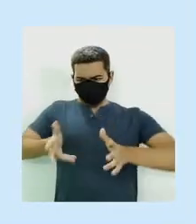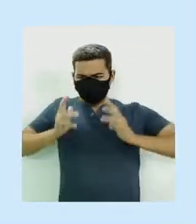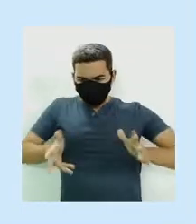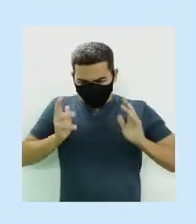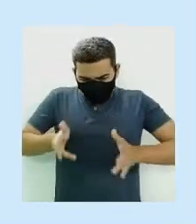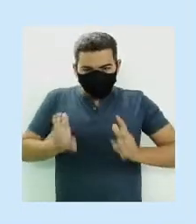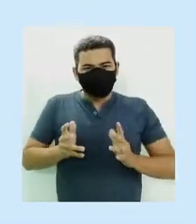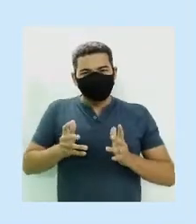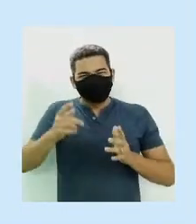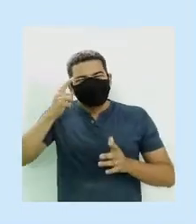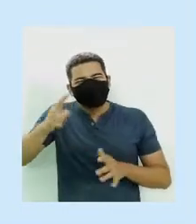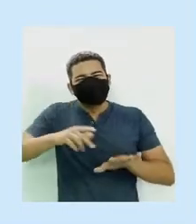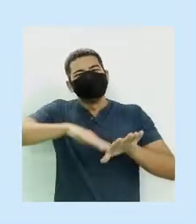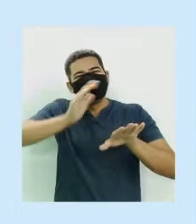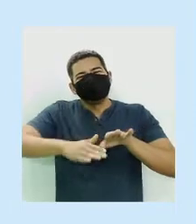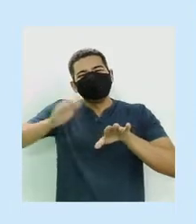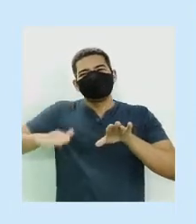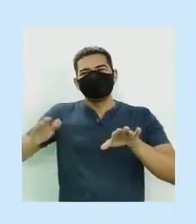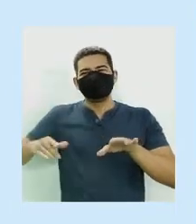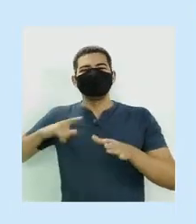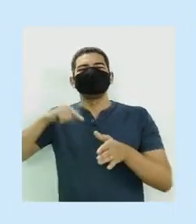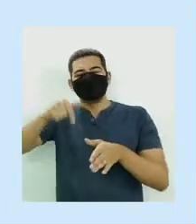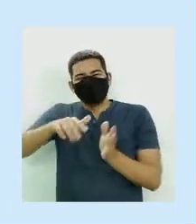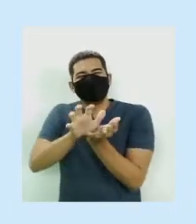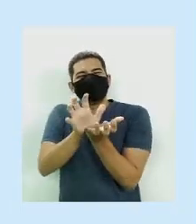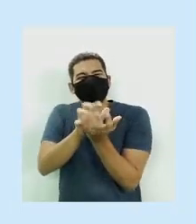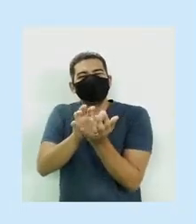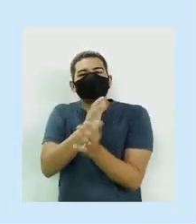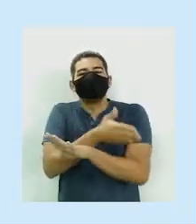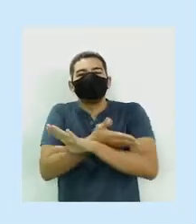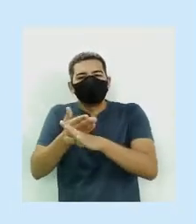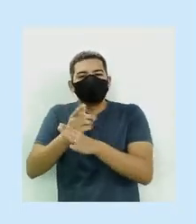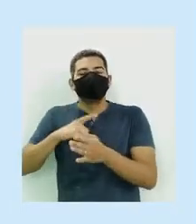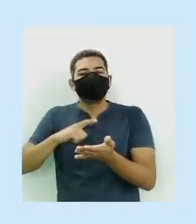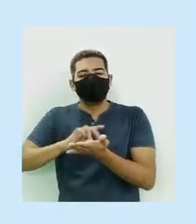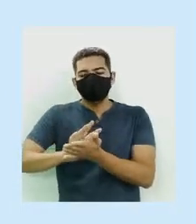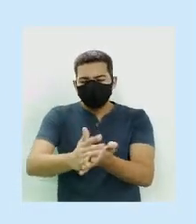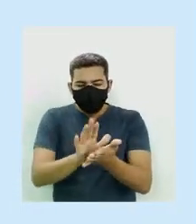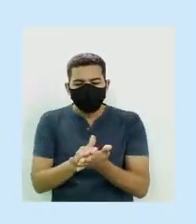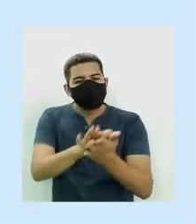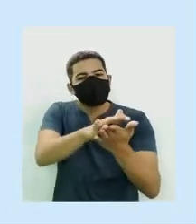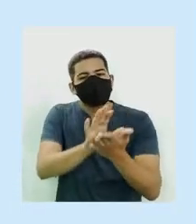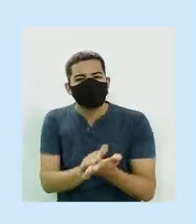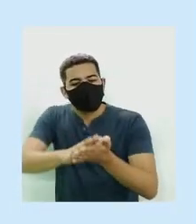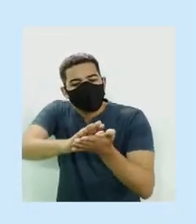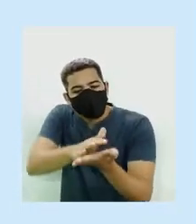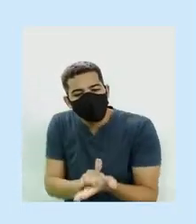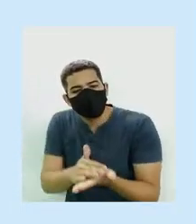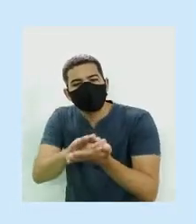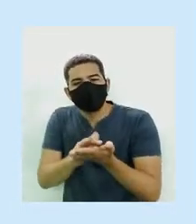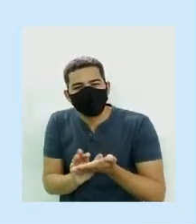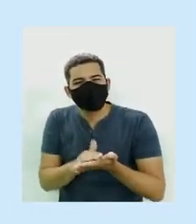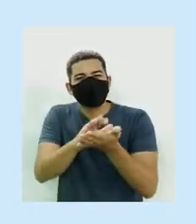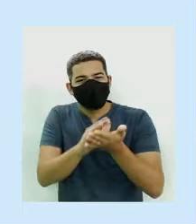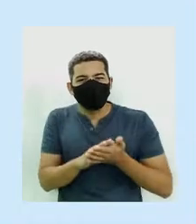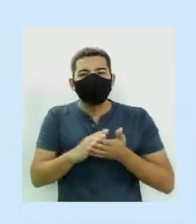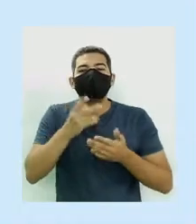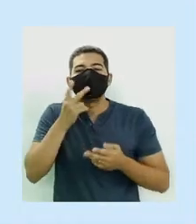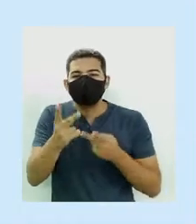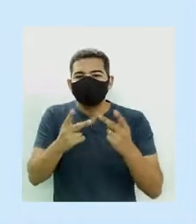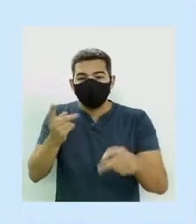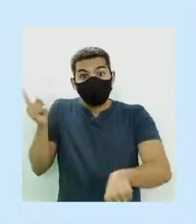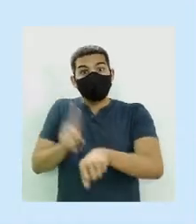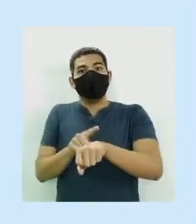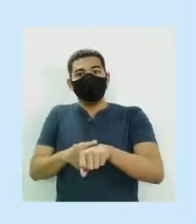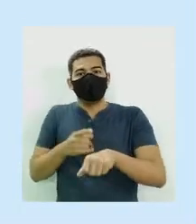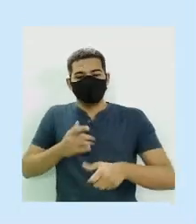alguns repentes, principalmente a gente aqui de Pernambuco, a gente tem esse costume de ouvir repente desde muito cedo. Então isso faz